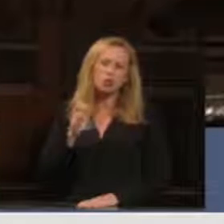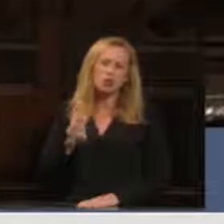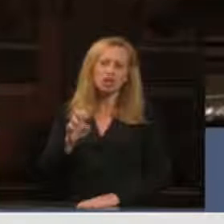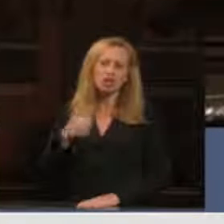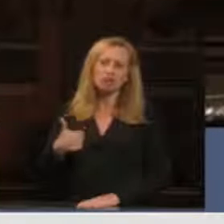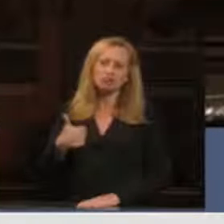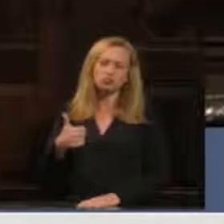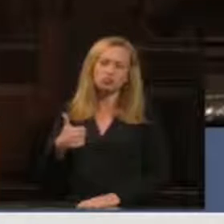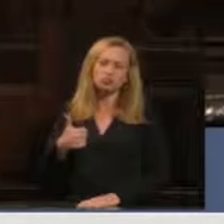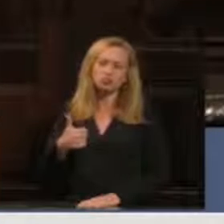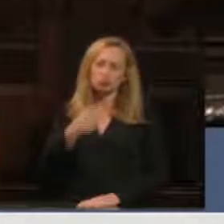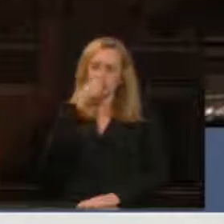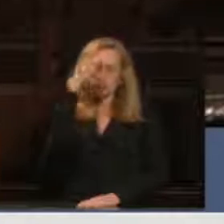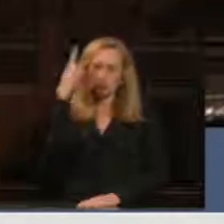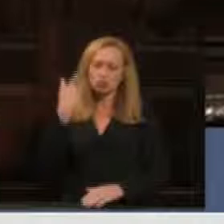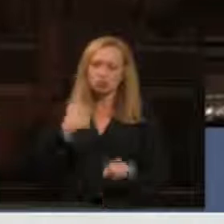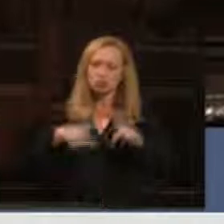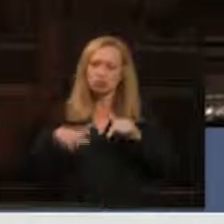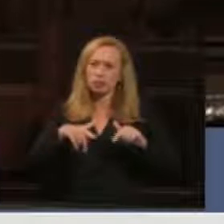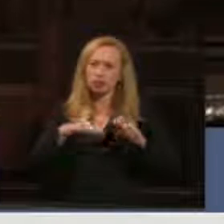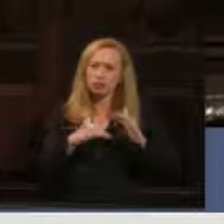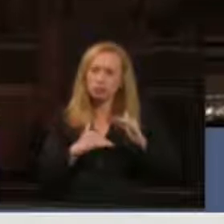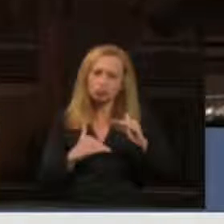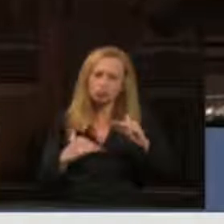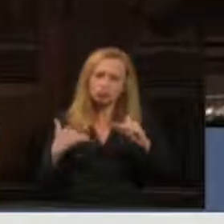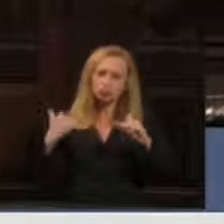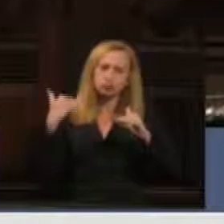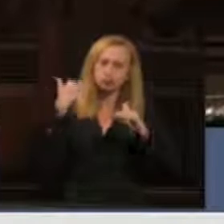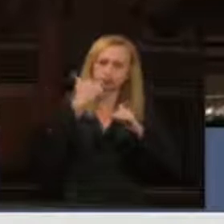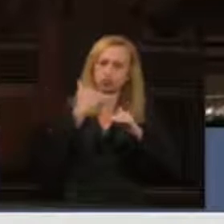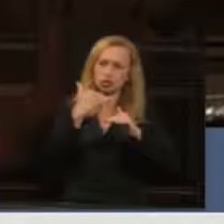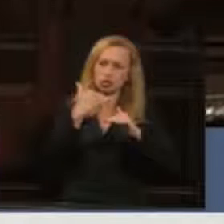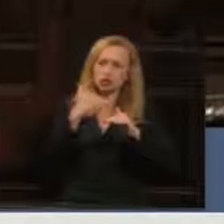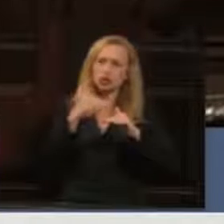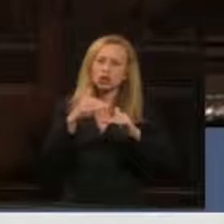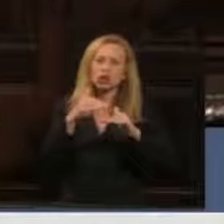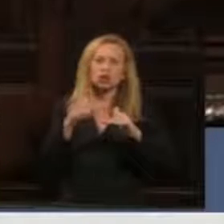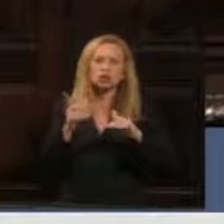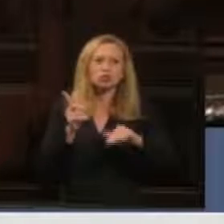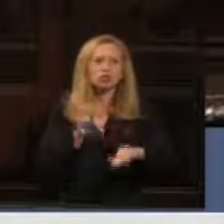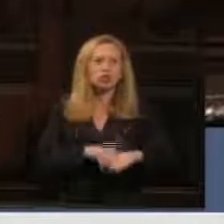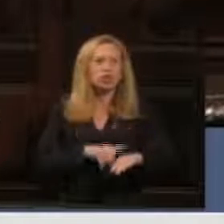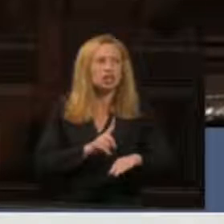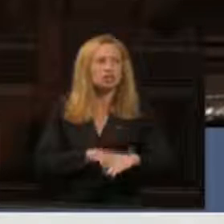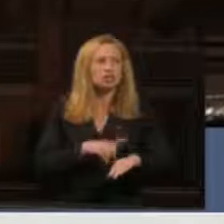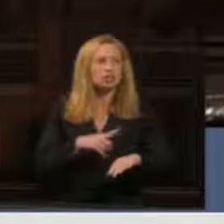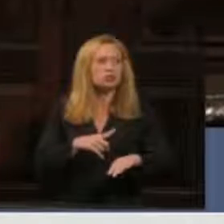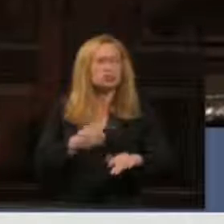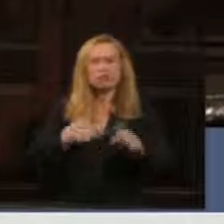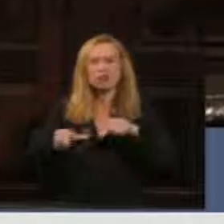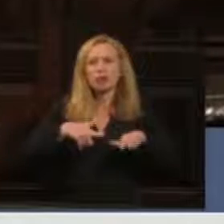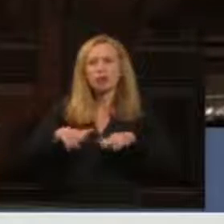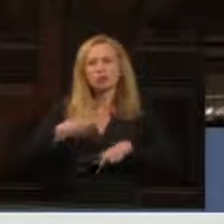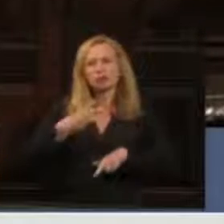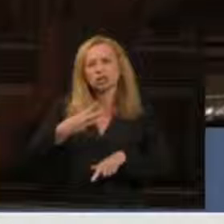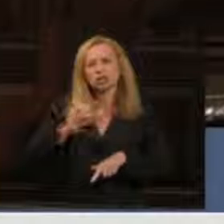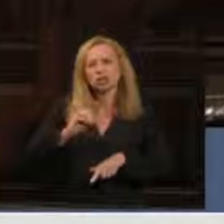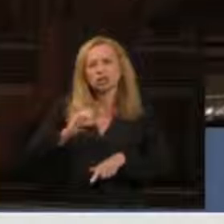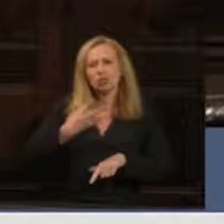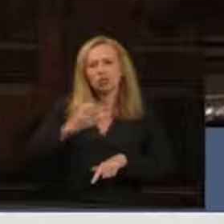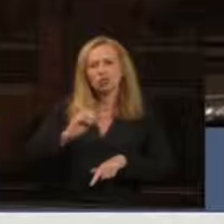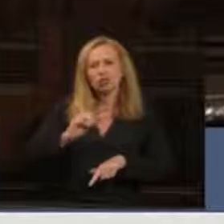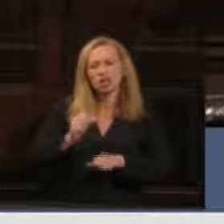funcionários de nível superior, com tempo de casa entre 30 e 40 anos, para o